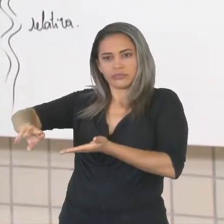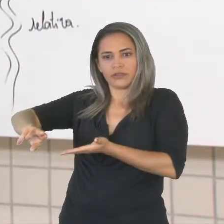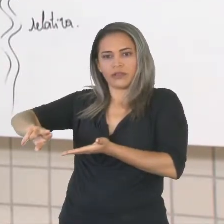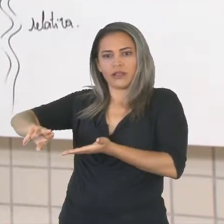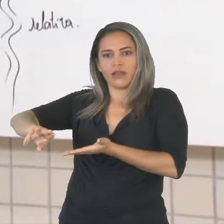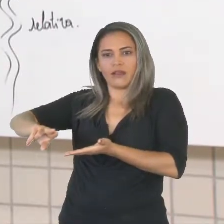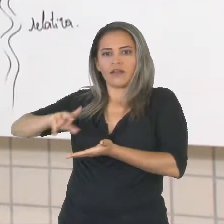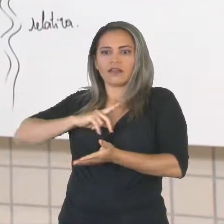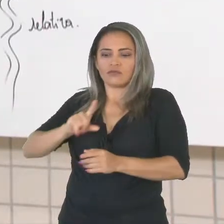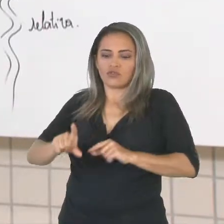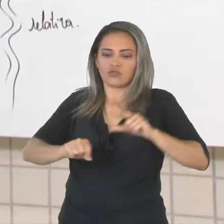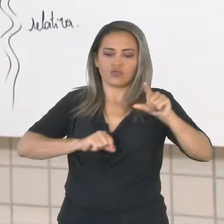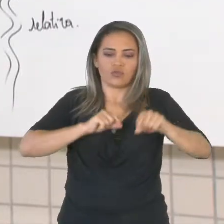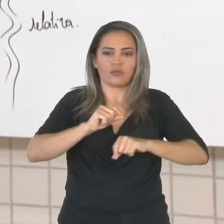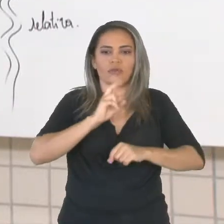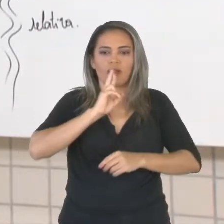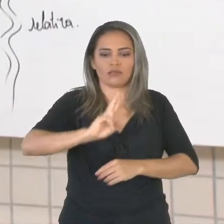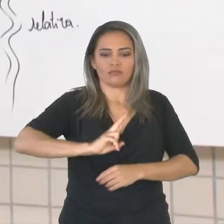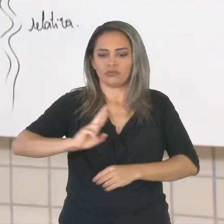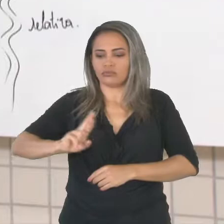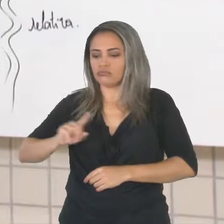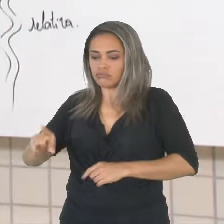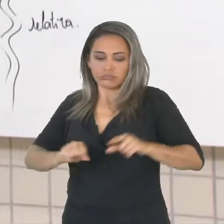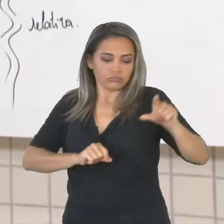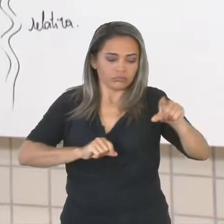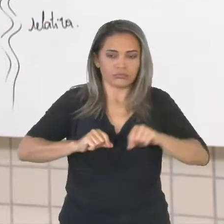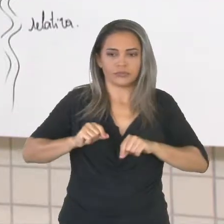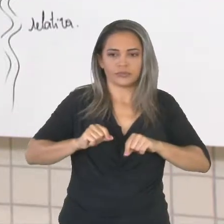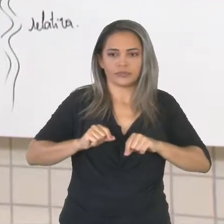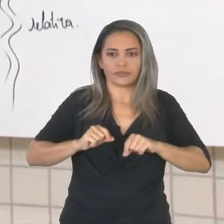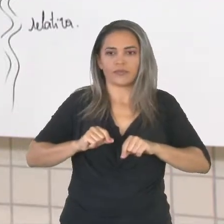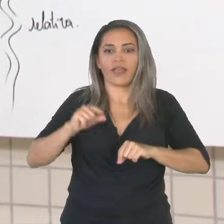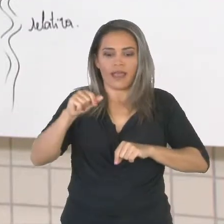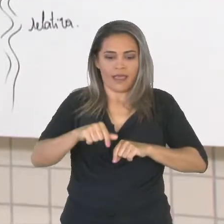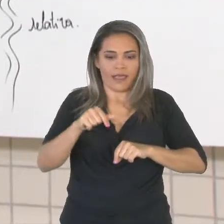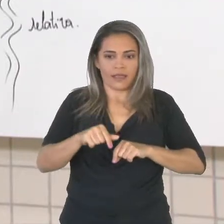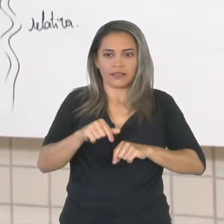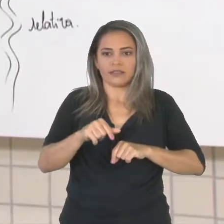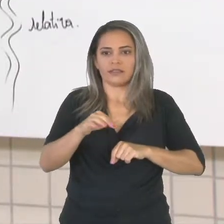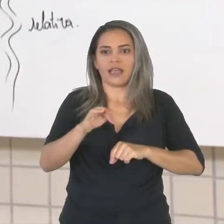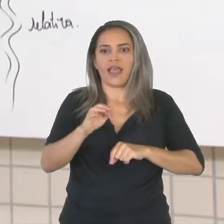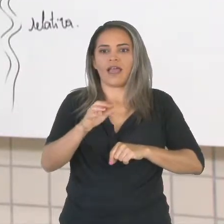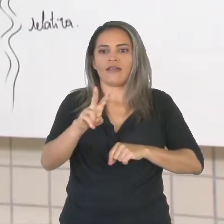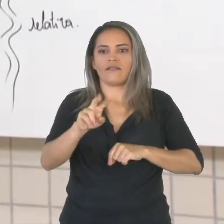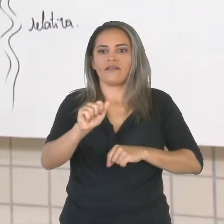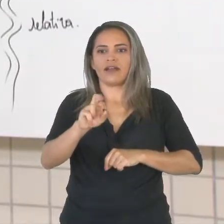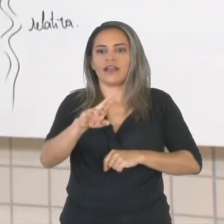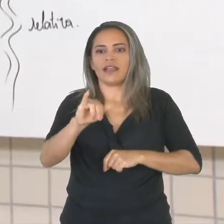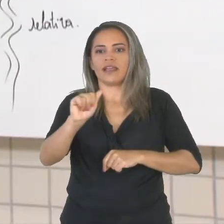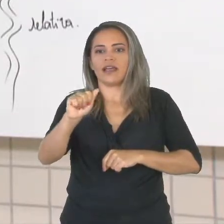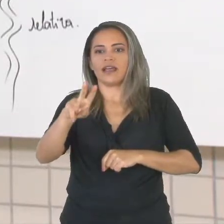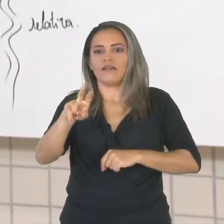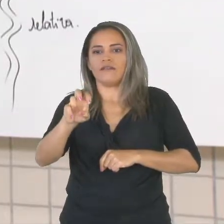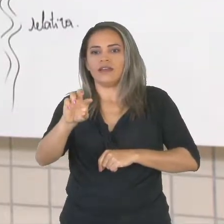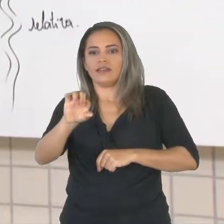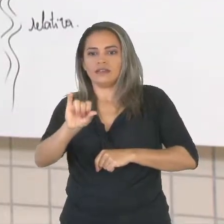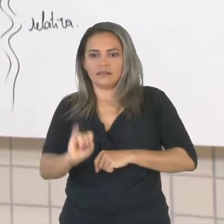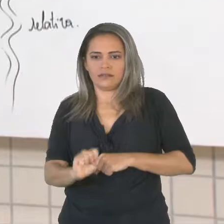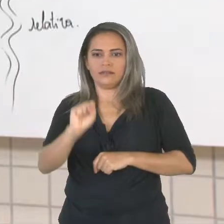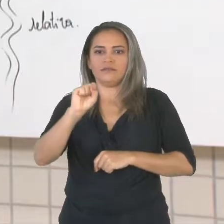escolher uma resposta ou outra, não é isso? A esses fatores eu chamo de variáveis, tudo bem? As variáveis podem